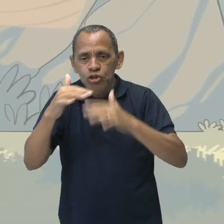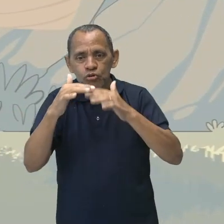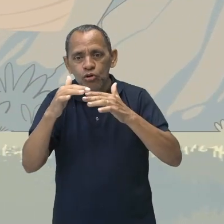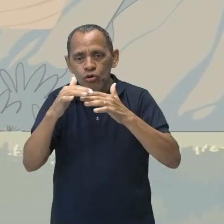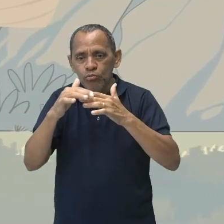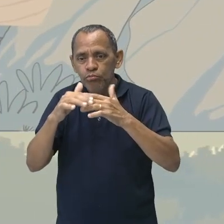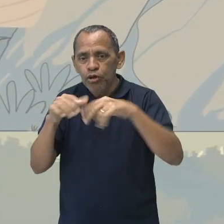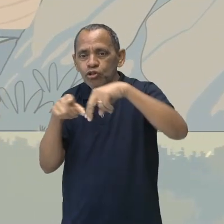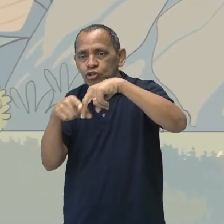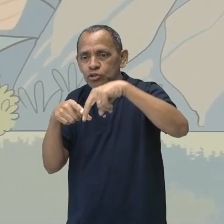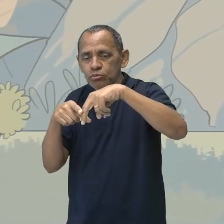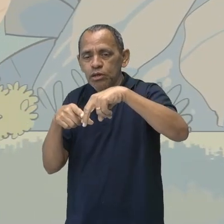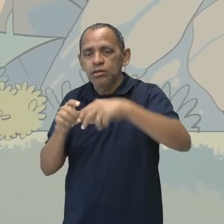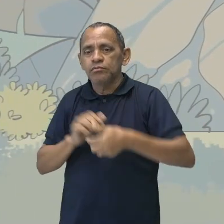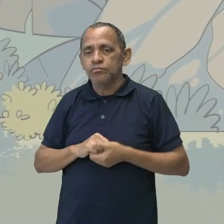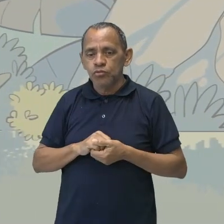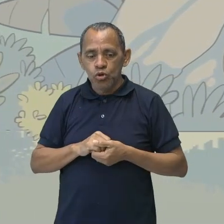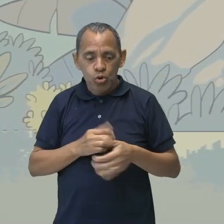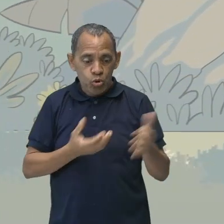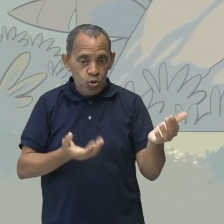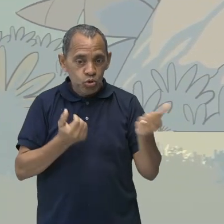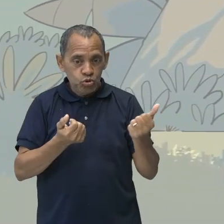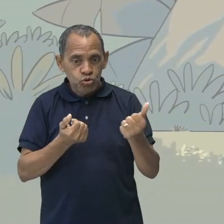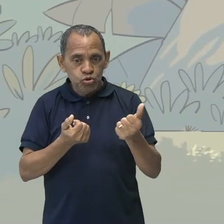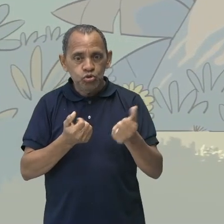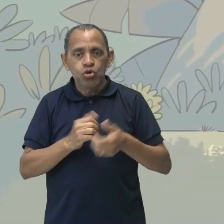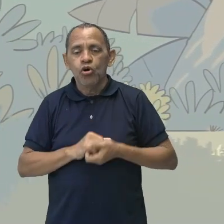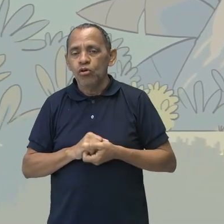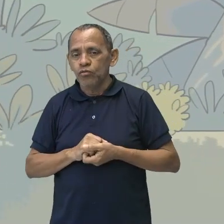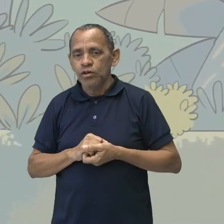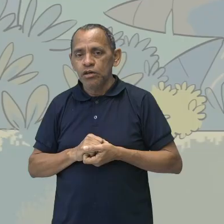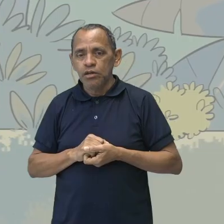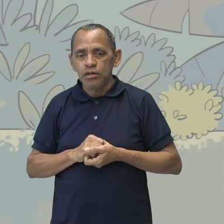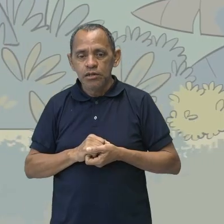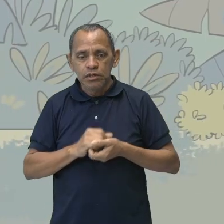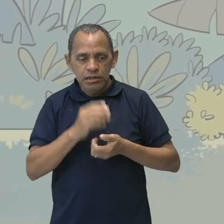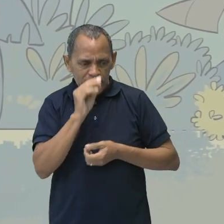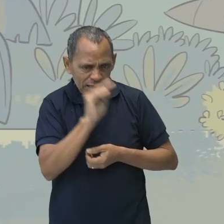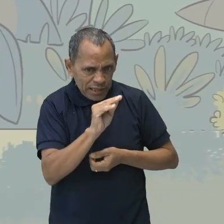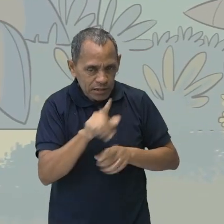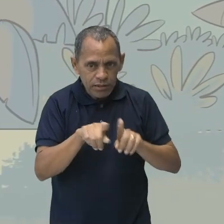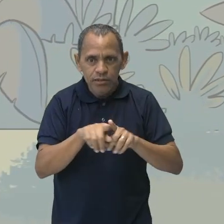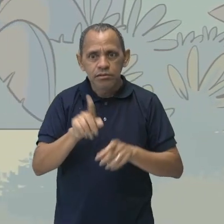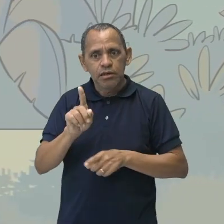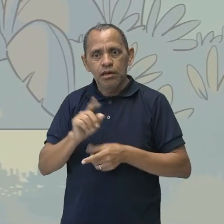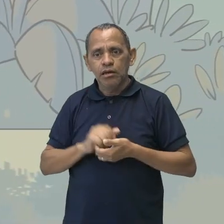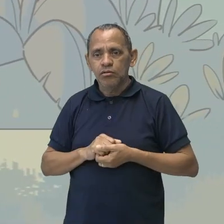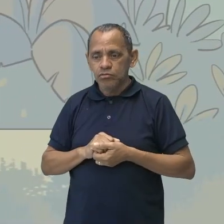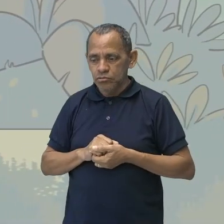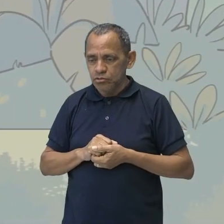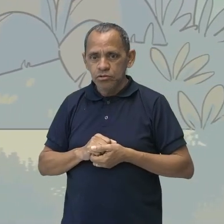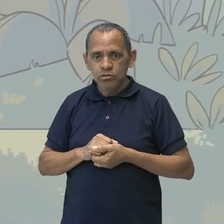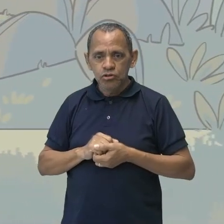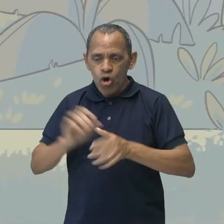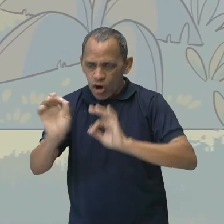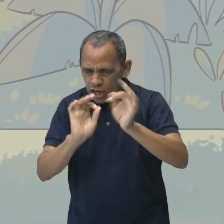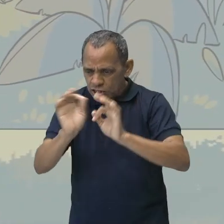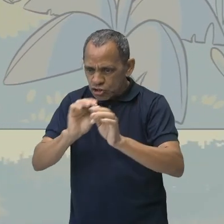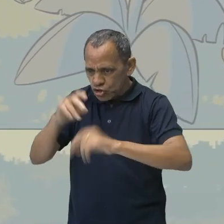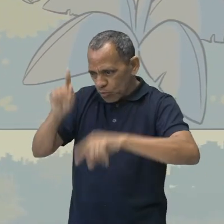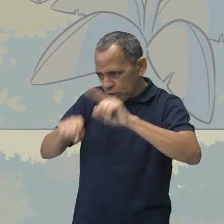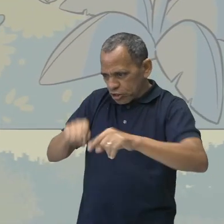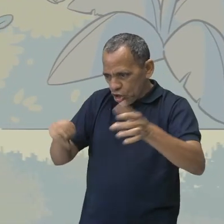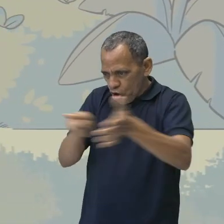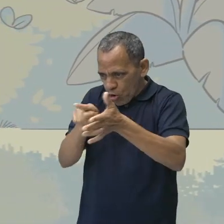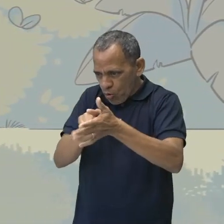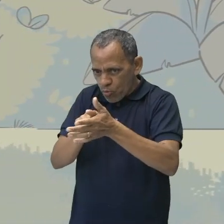e a carregava consigo para todos os lugares, cuidando dela com amor e dedicação. Certo dia, ao